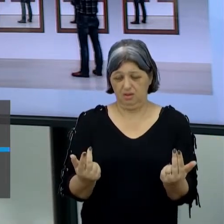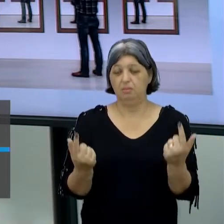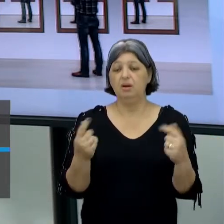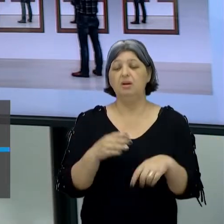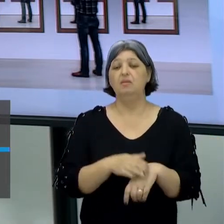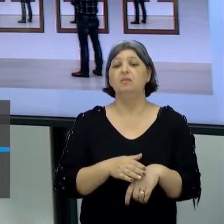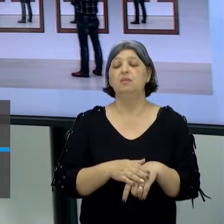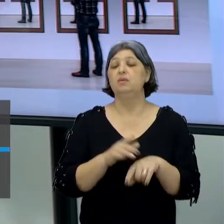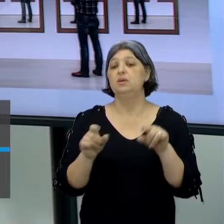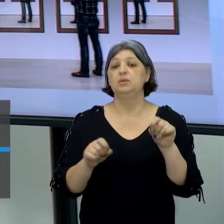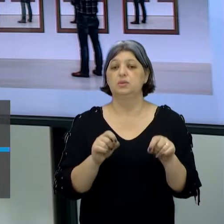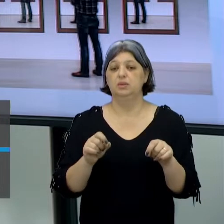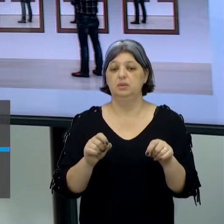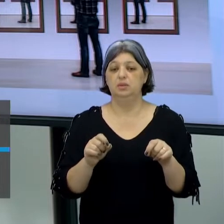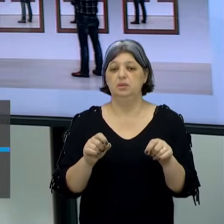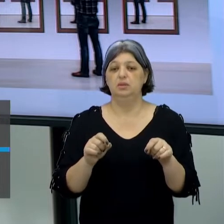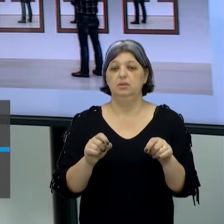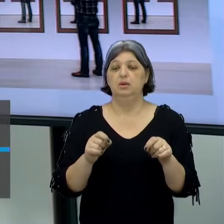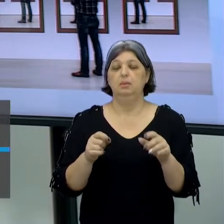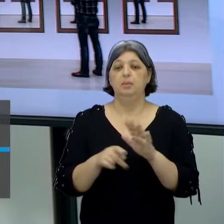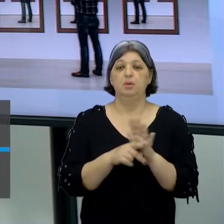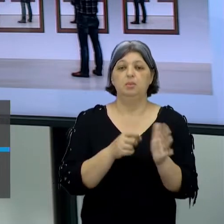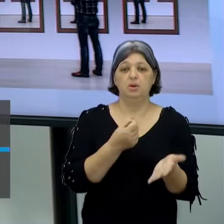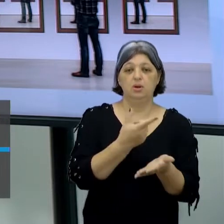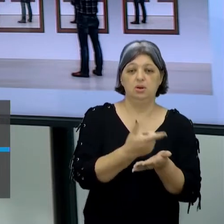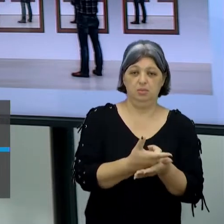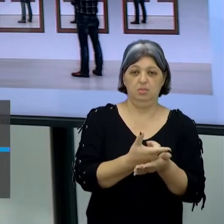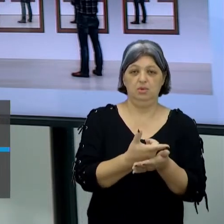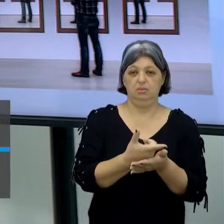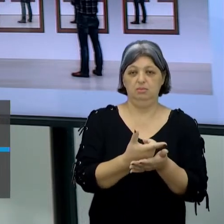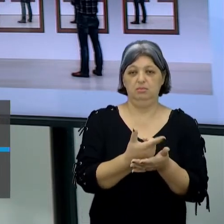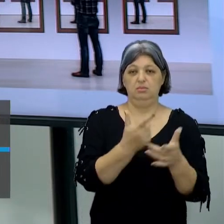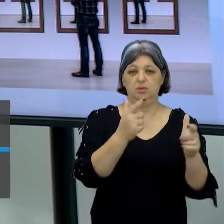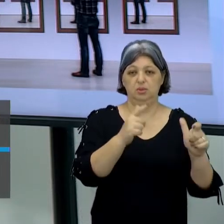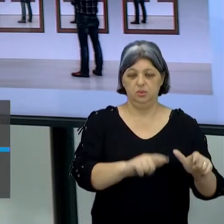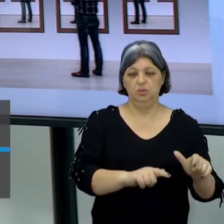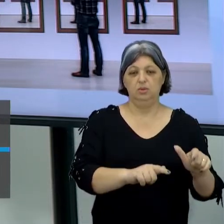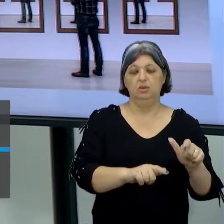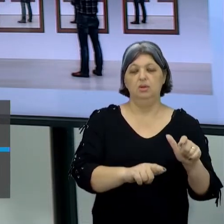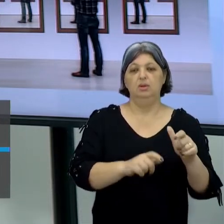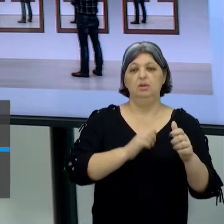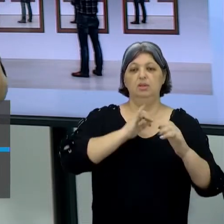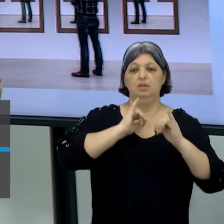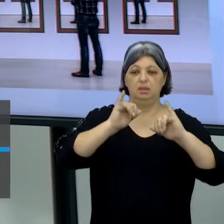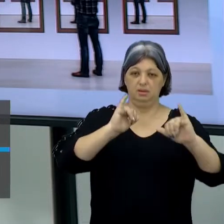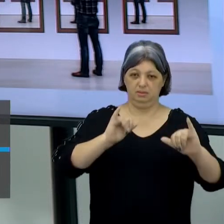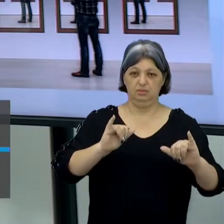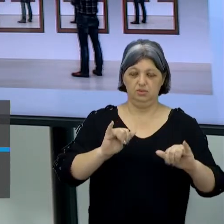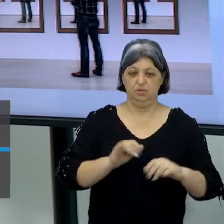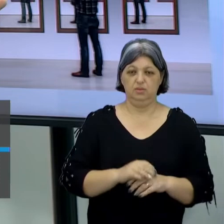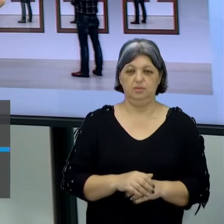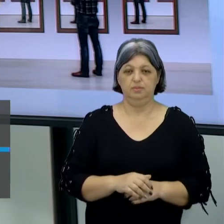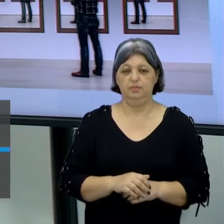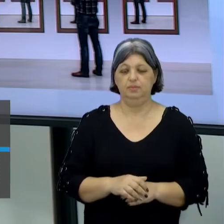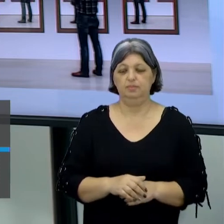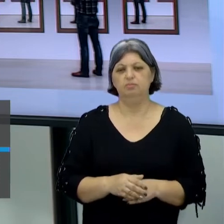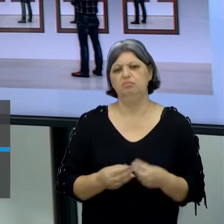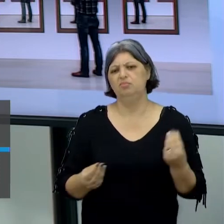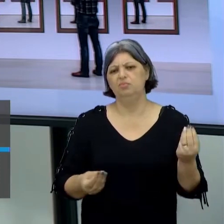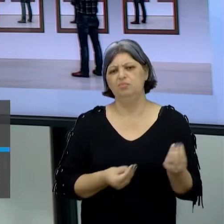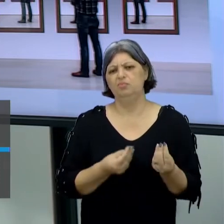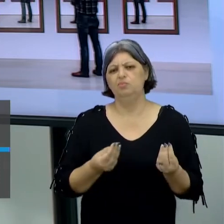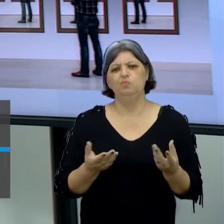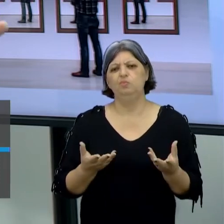quê? São compradores da mesma agência de notícias. Então, como é que